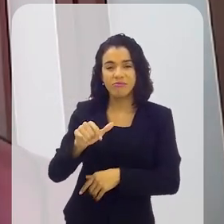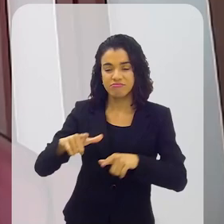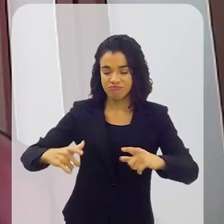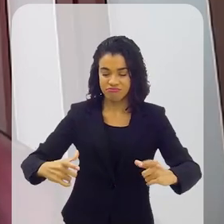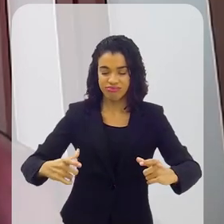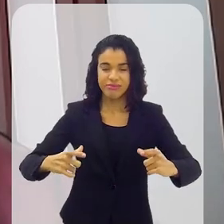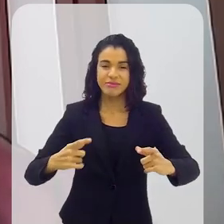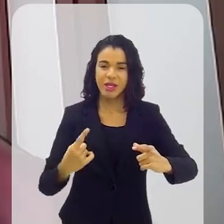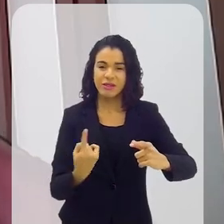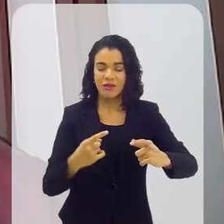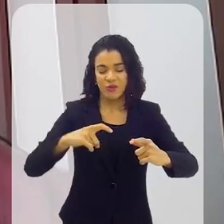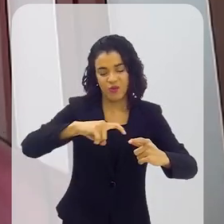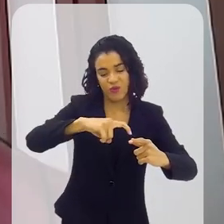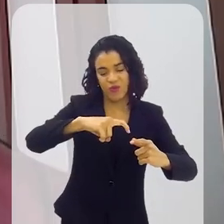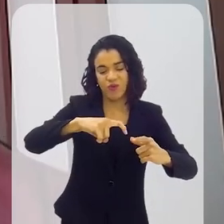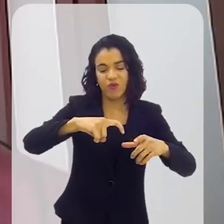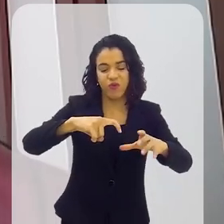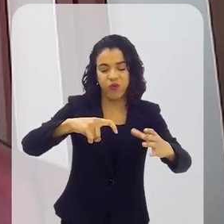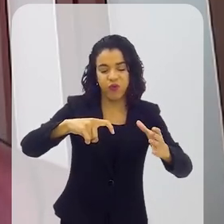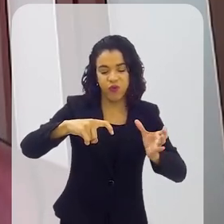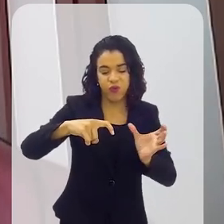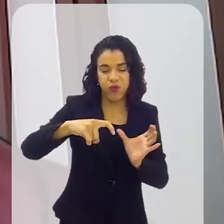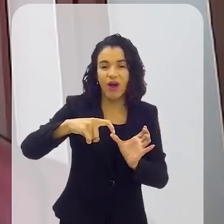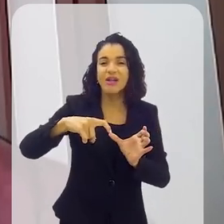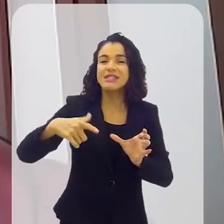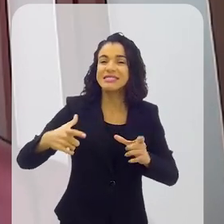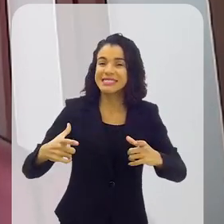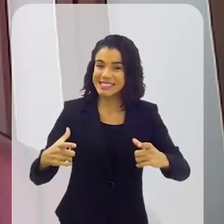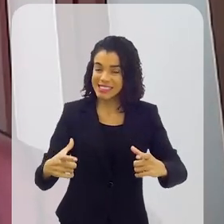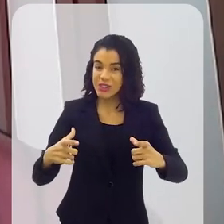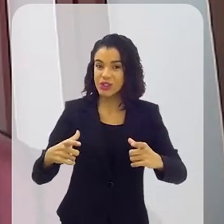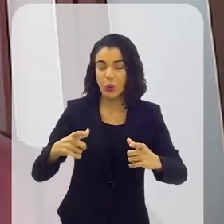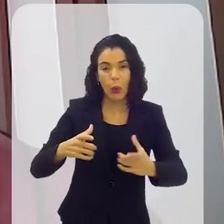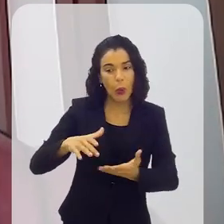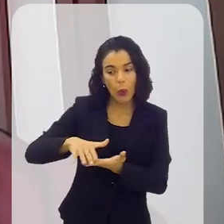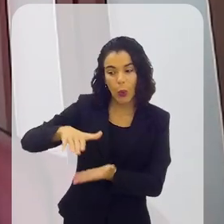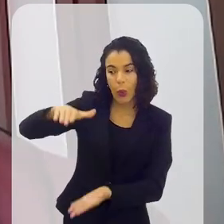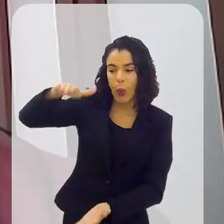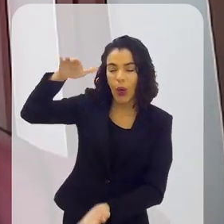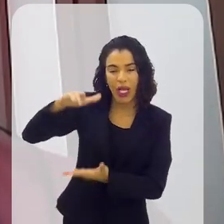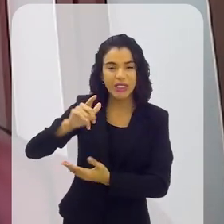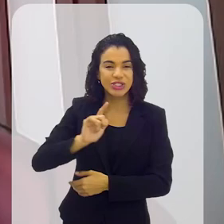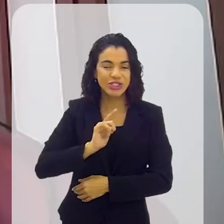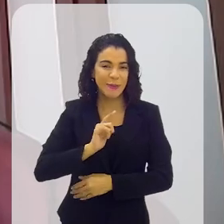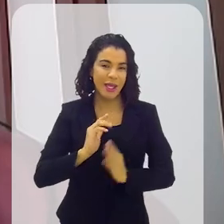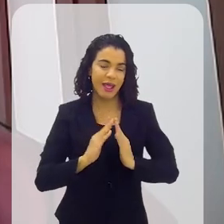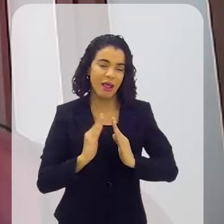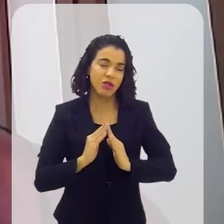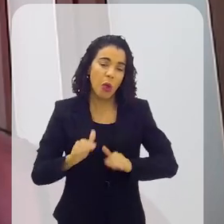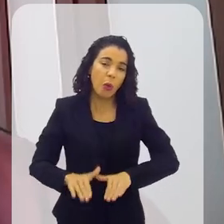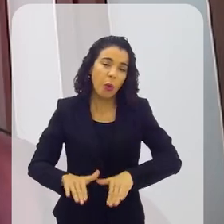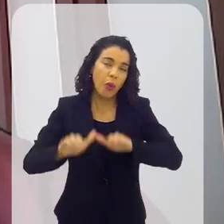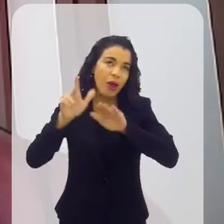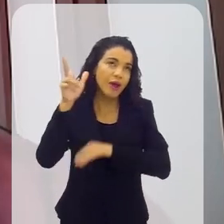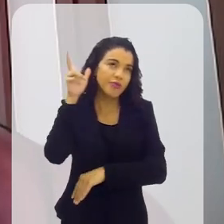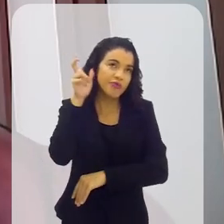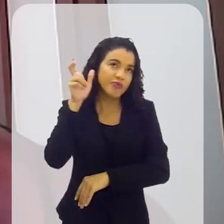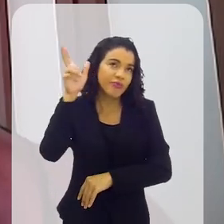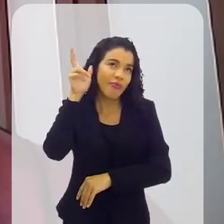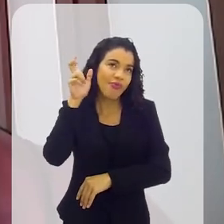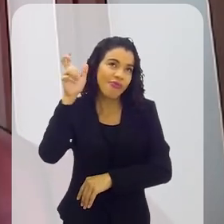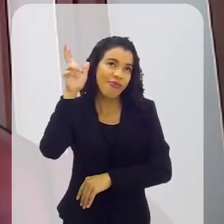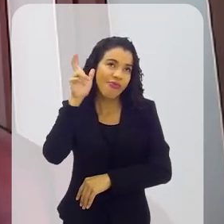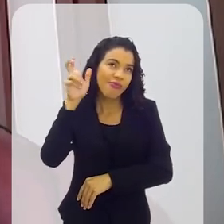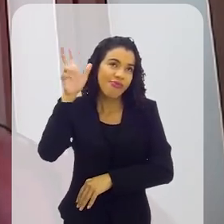todos os discos que meu pai recebia, os suplementos, né, das gravadoras. Tinha muito disco lá em casa. E eu cresci ouvindo isso,